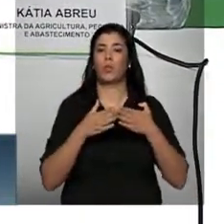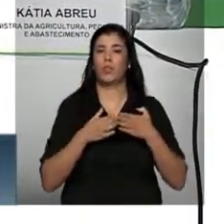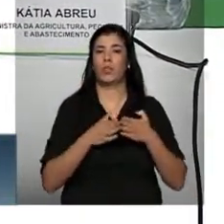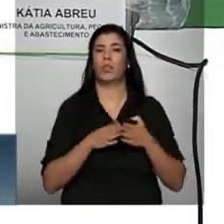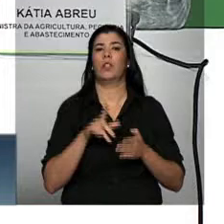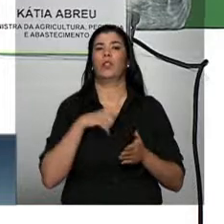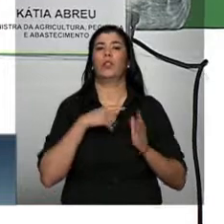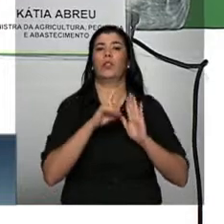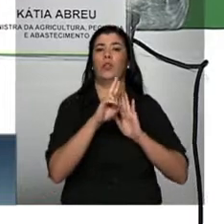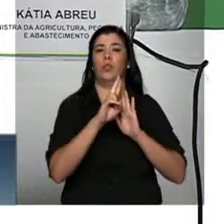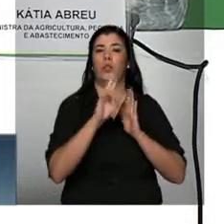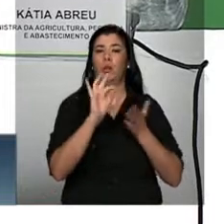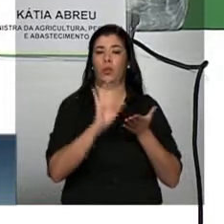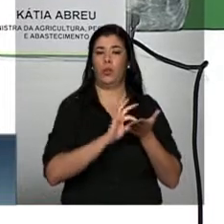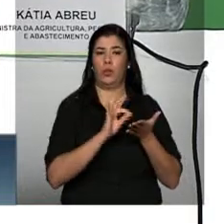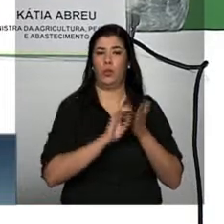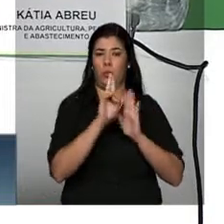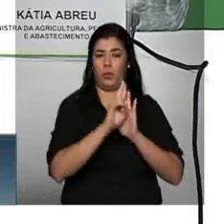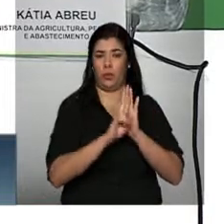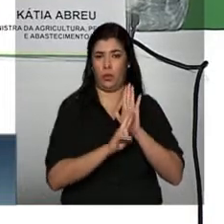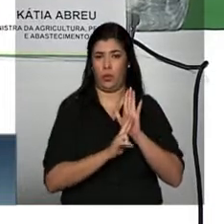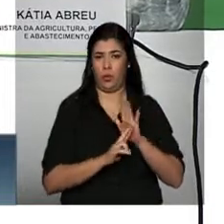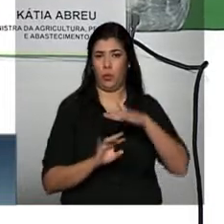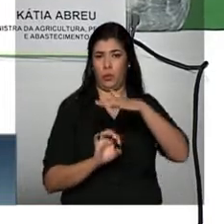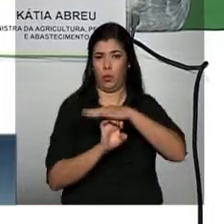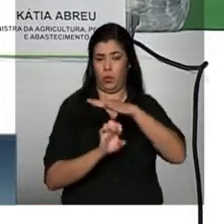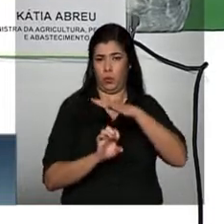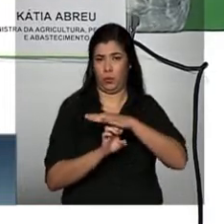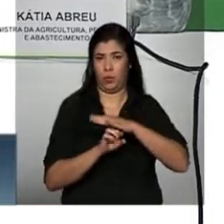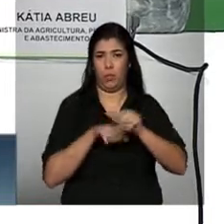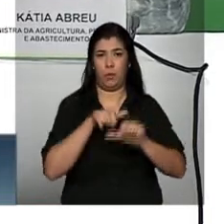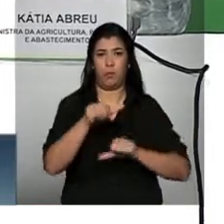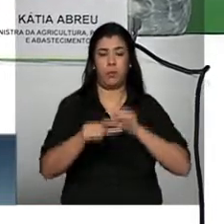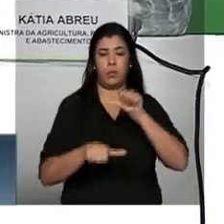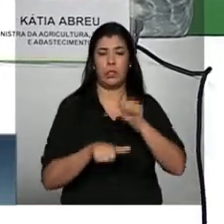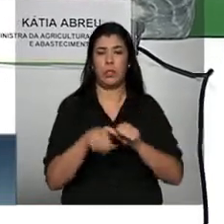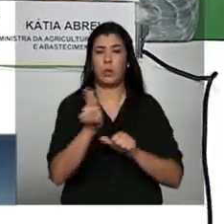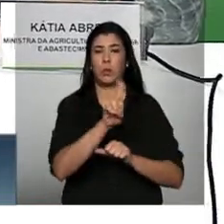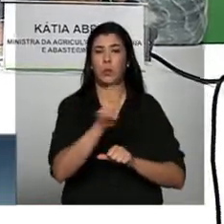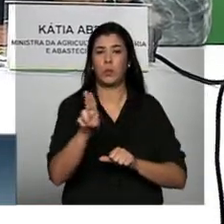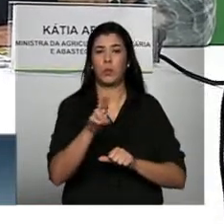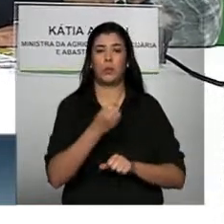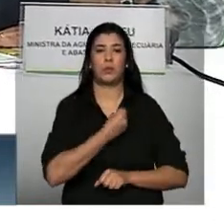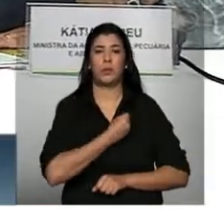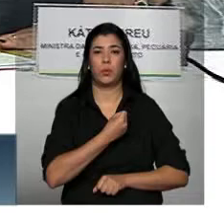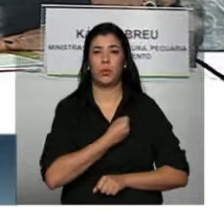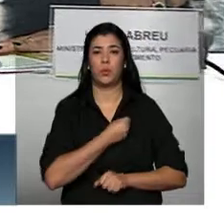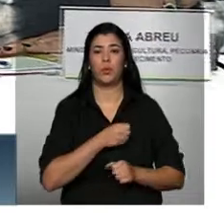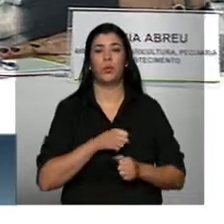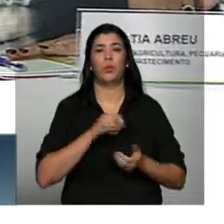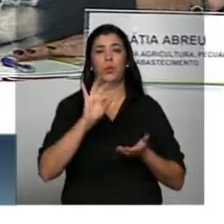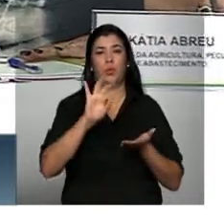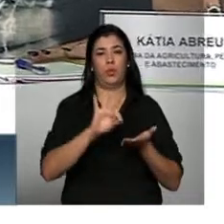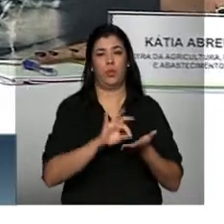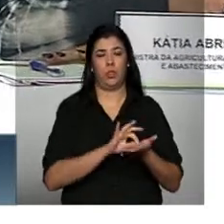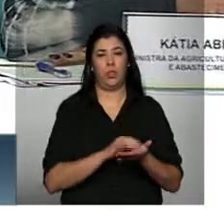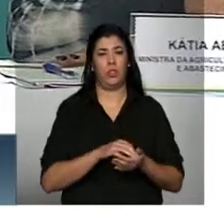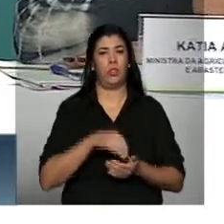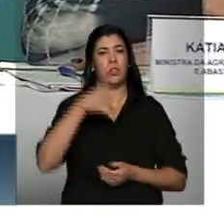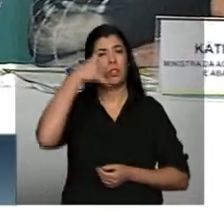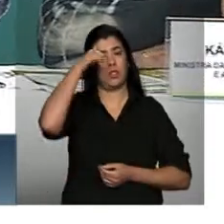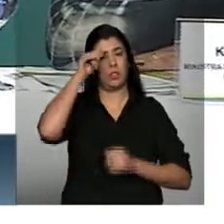de registro de estabelecimentos, de alteração de registro de estabelecimentos, sejam agroindústrias,